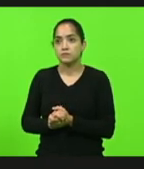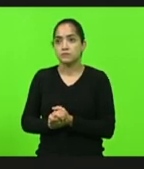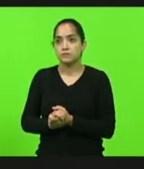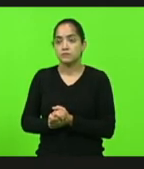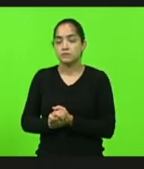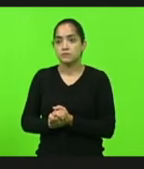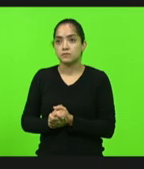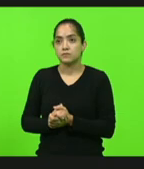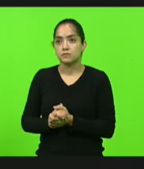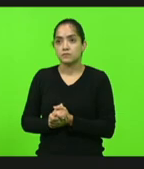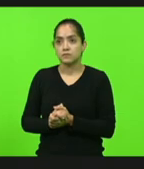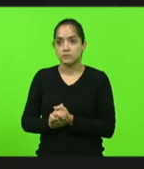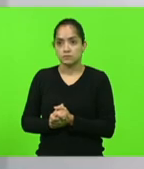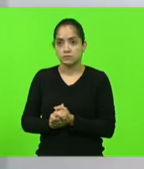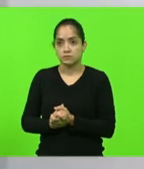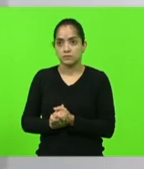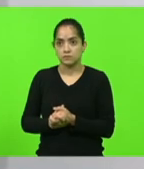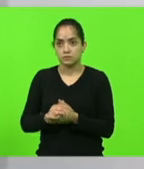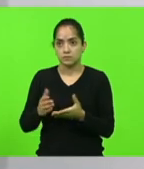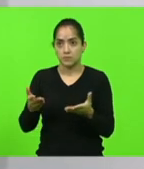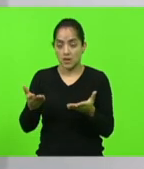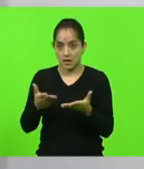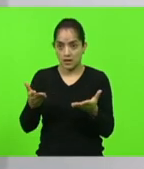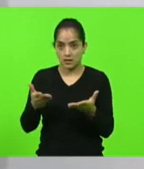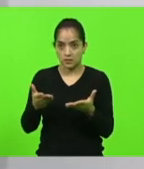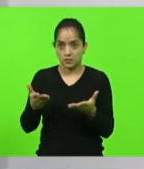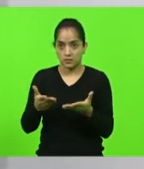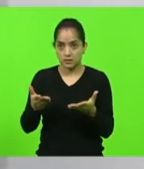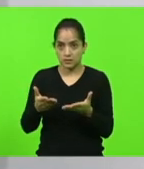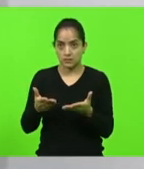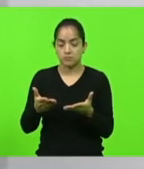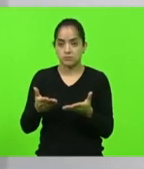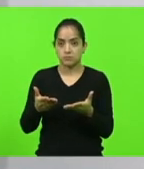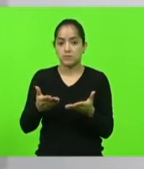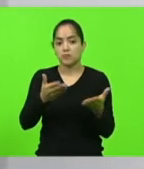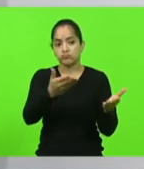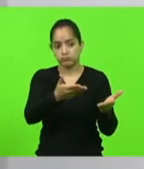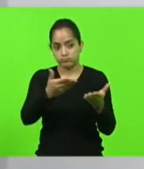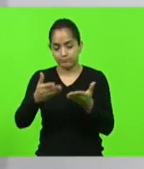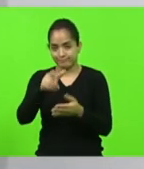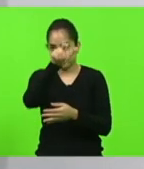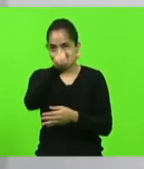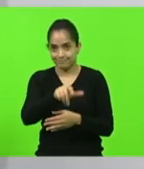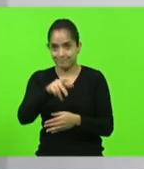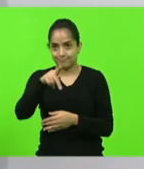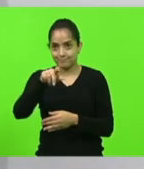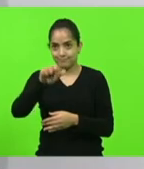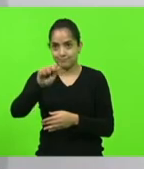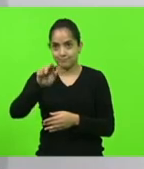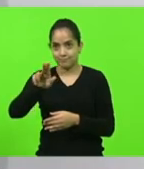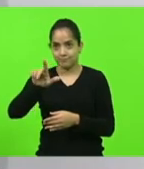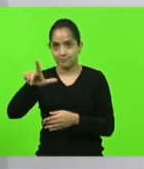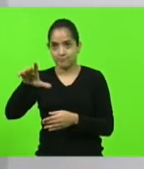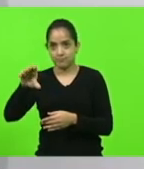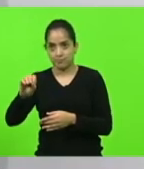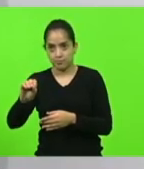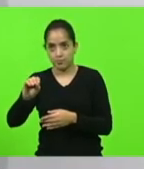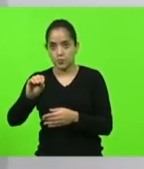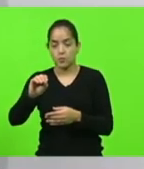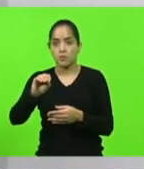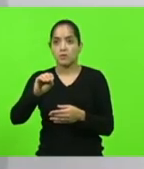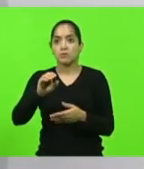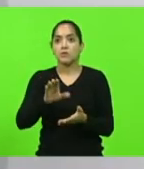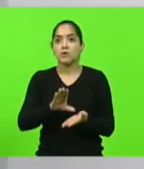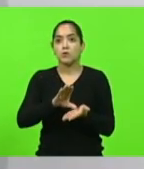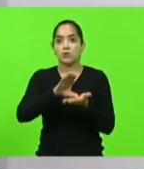Olá seguindo a pauta passamos a palavra ao nosso convidado Paulo Ferronato Conselheiro Estadual dos direitos da pessoa